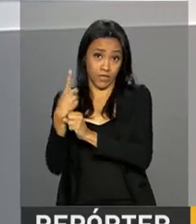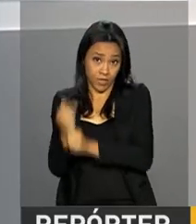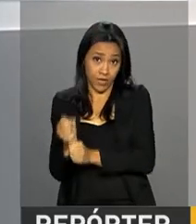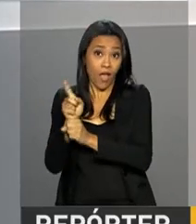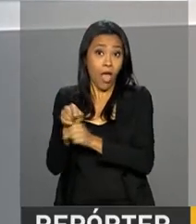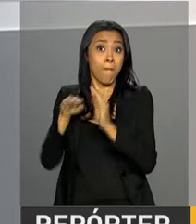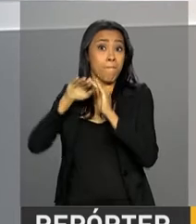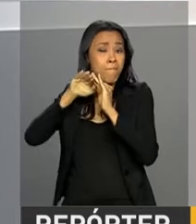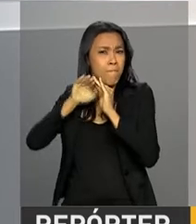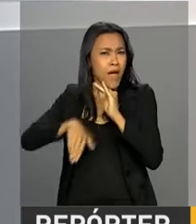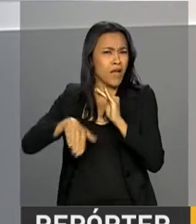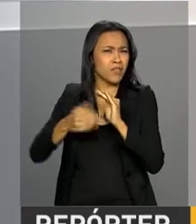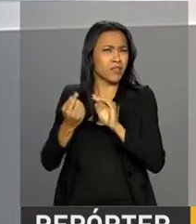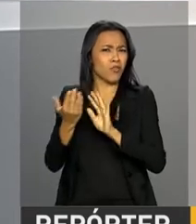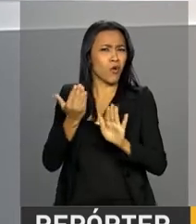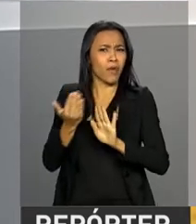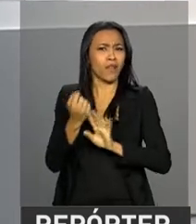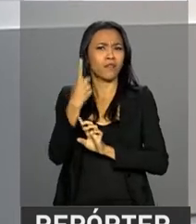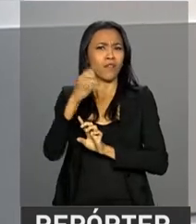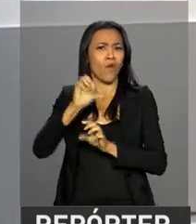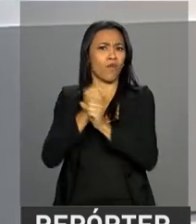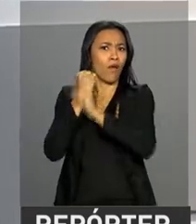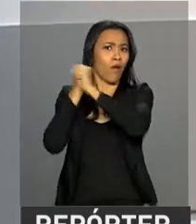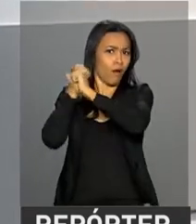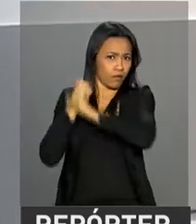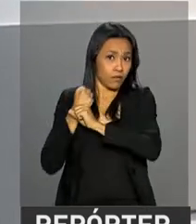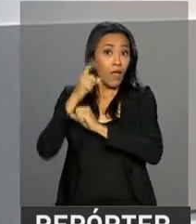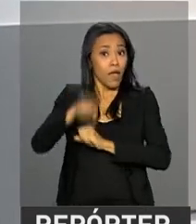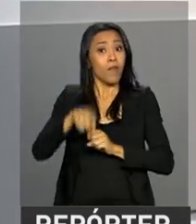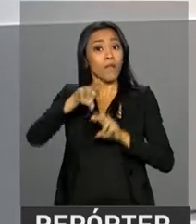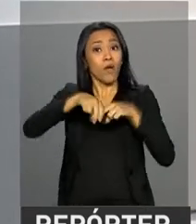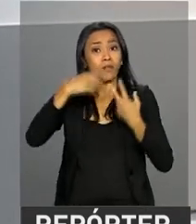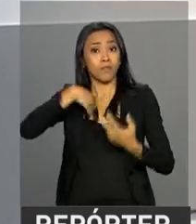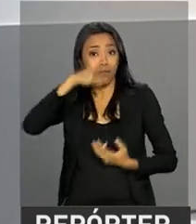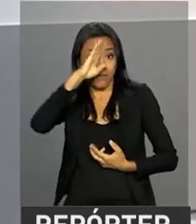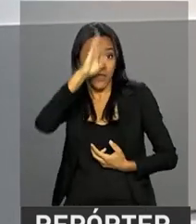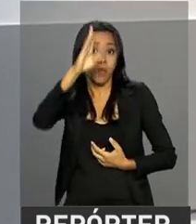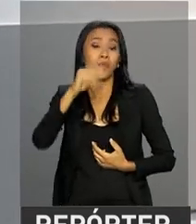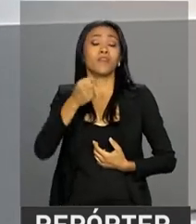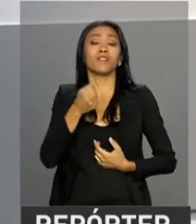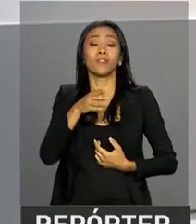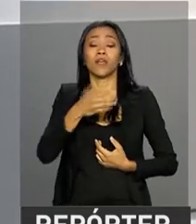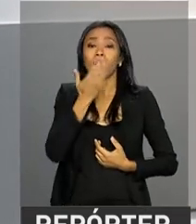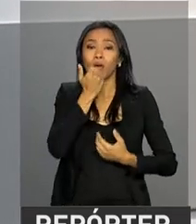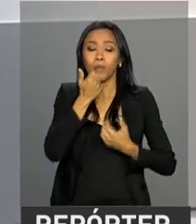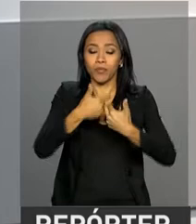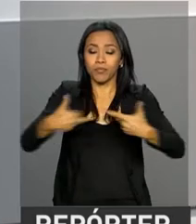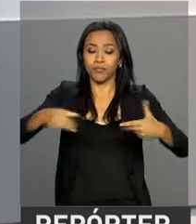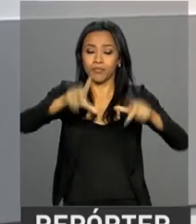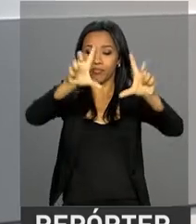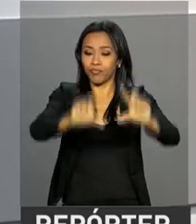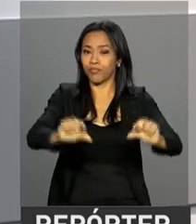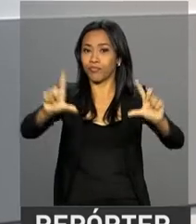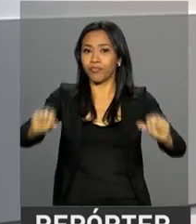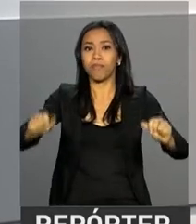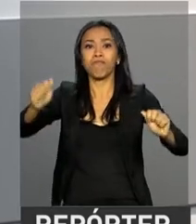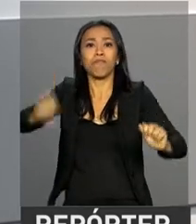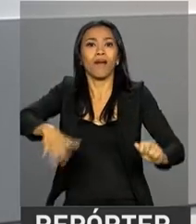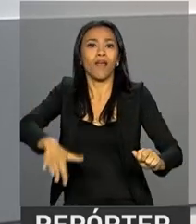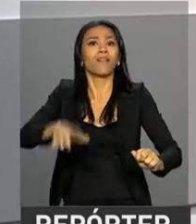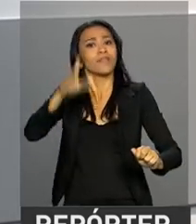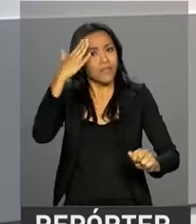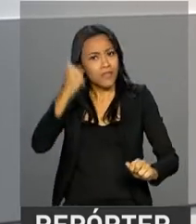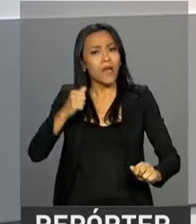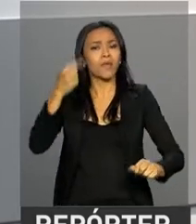mais baixa em 19 anos reflexo principalmente da queda no preço dos alimentos quem vai à feira sabe que a política econômica adotada